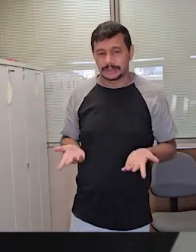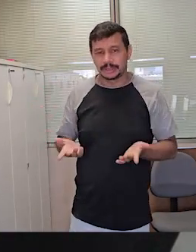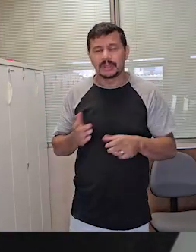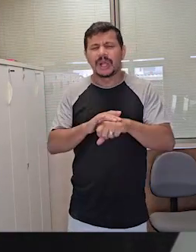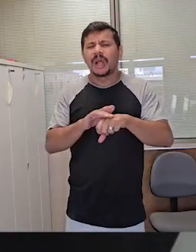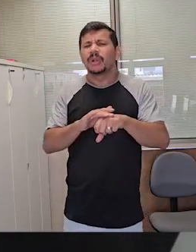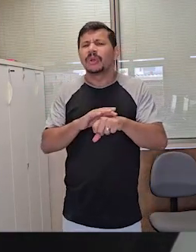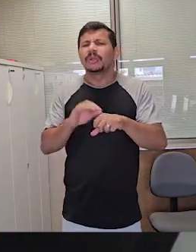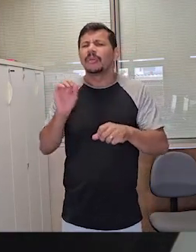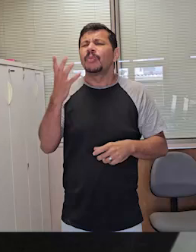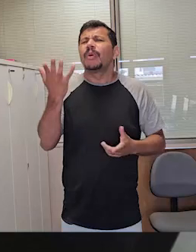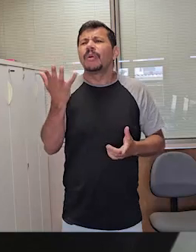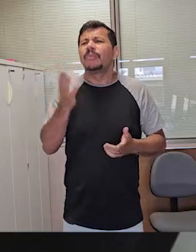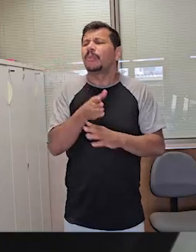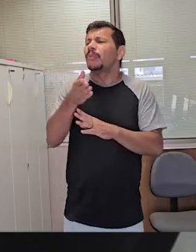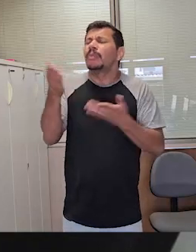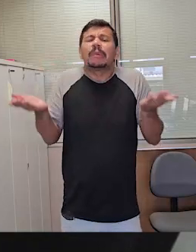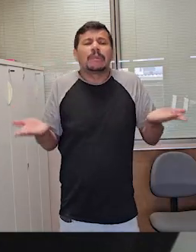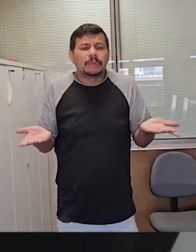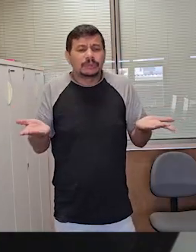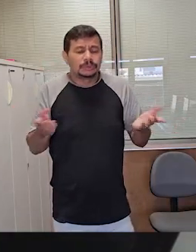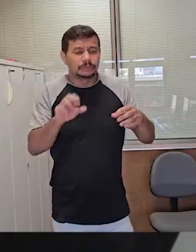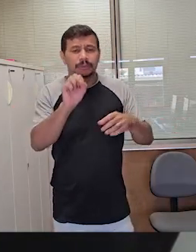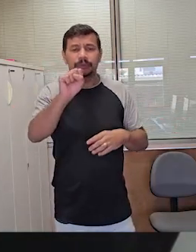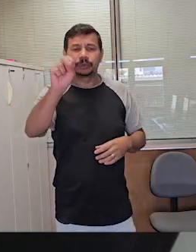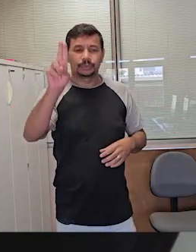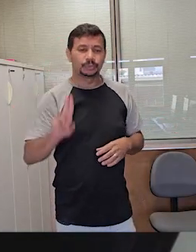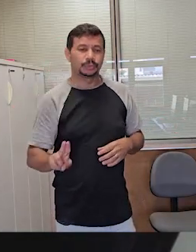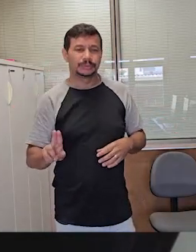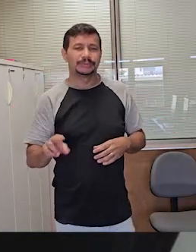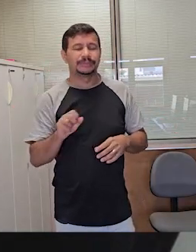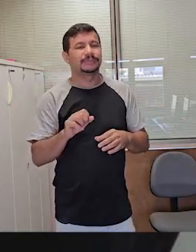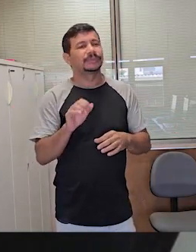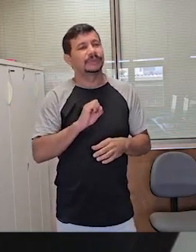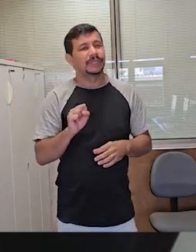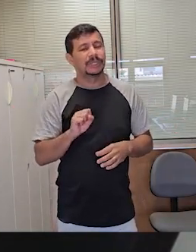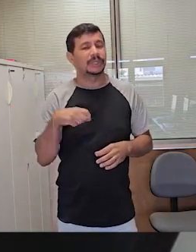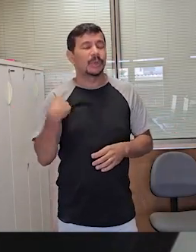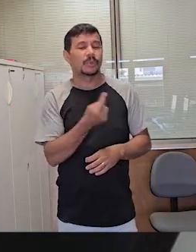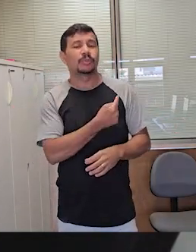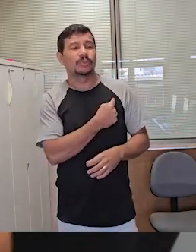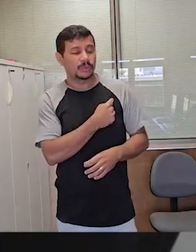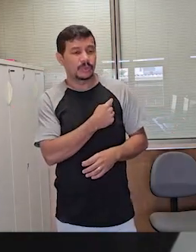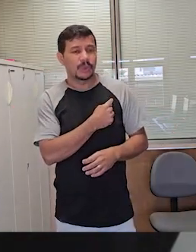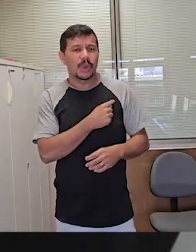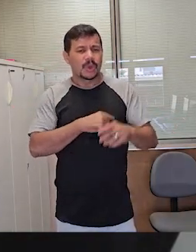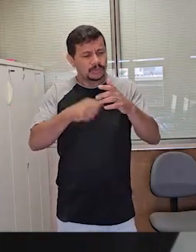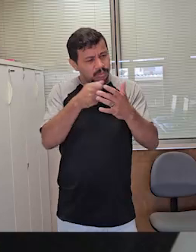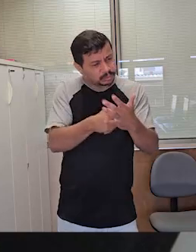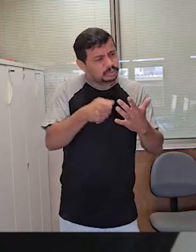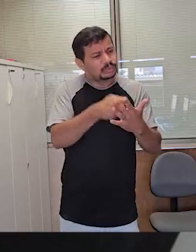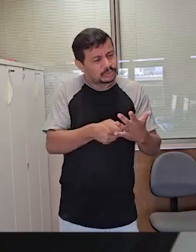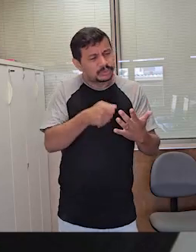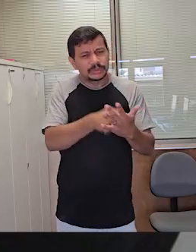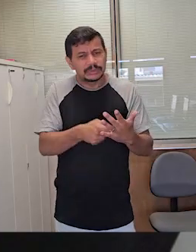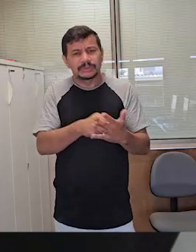fica doente, aonde ela vai procurar assistência? É no SUS. O SUS somos nós, como no geral, que